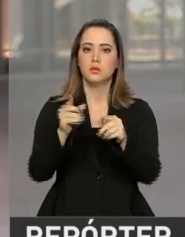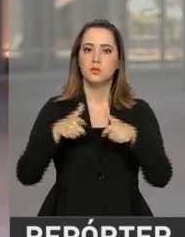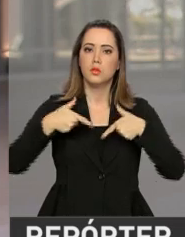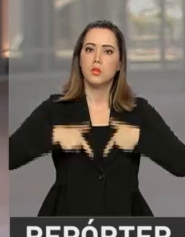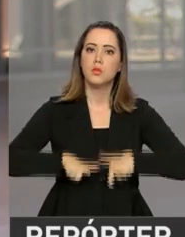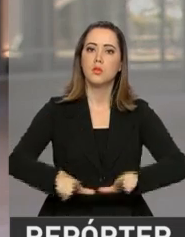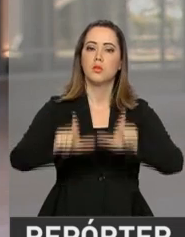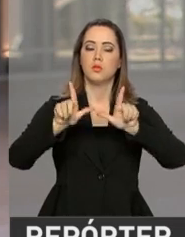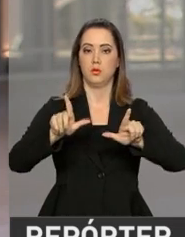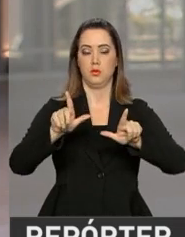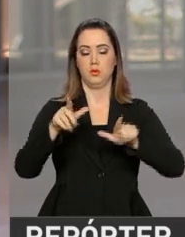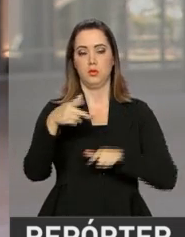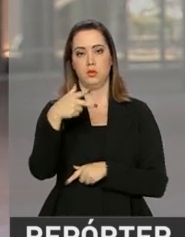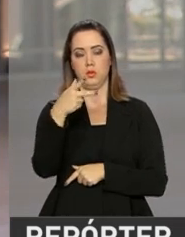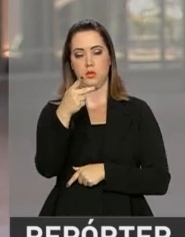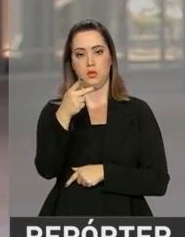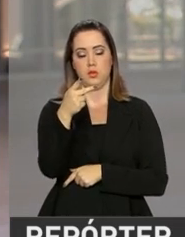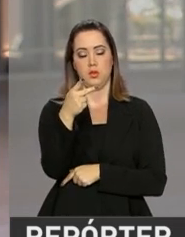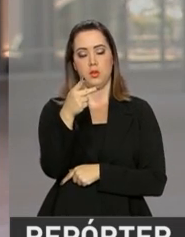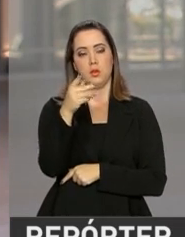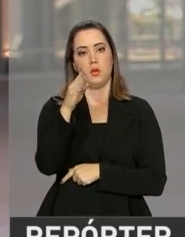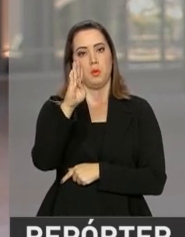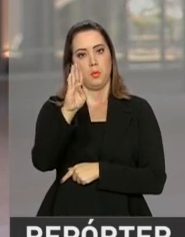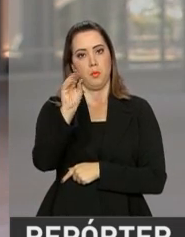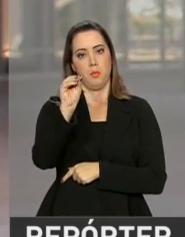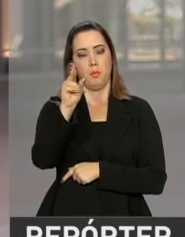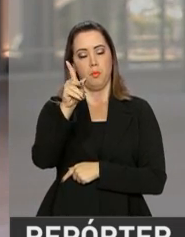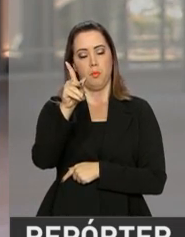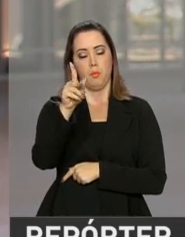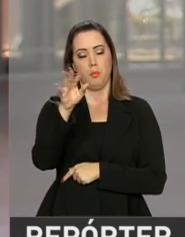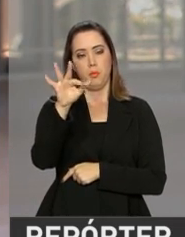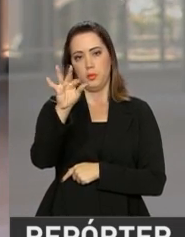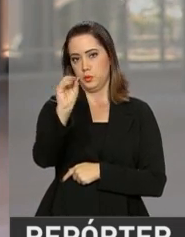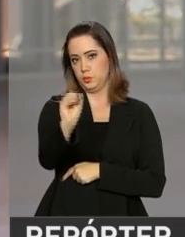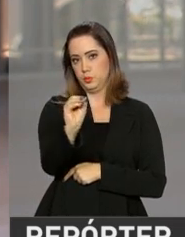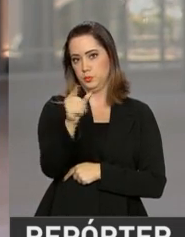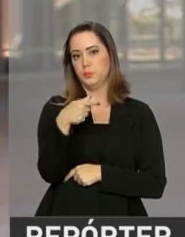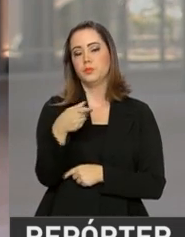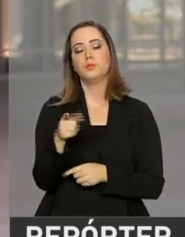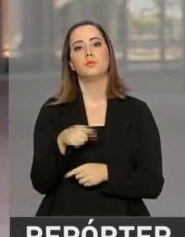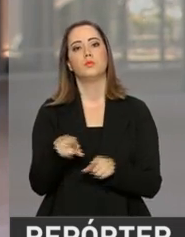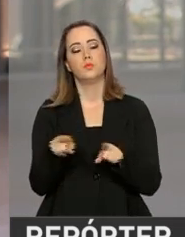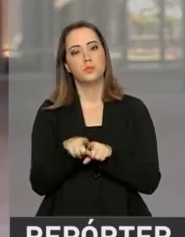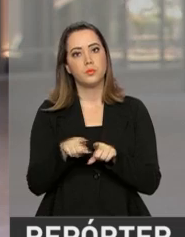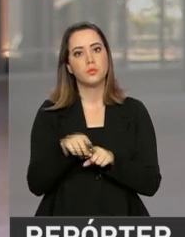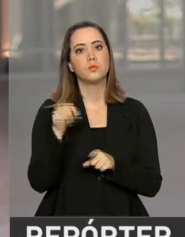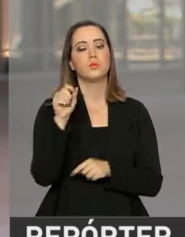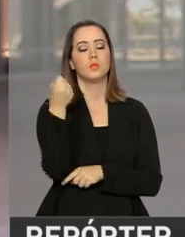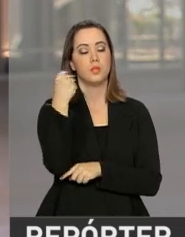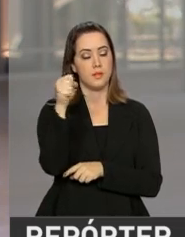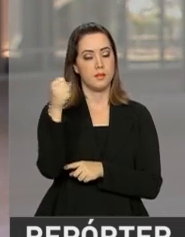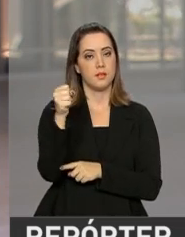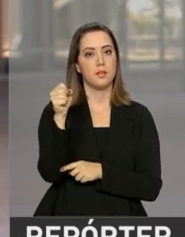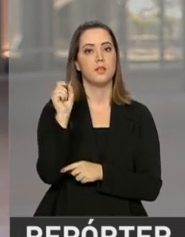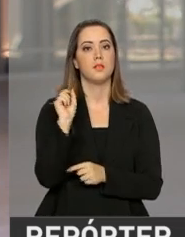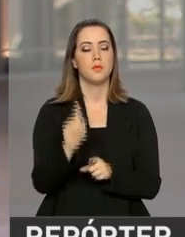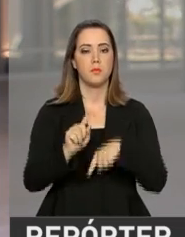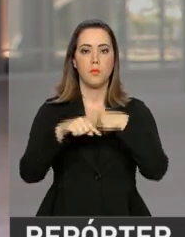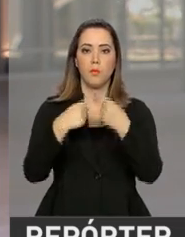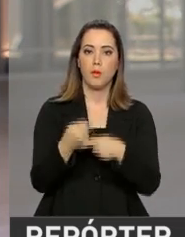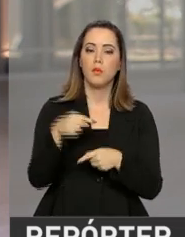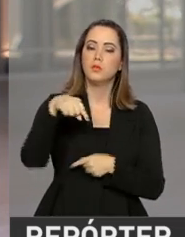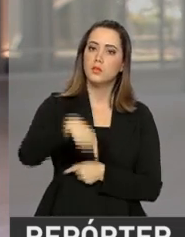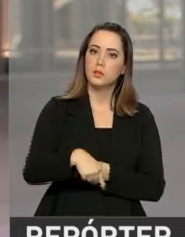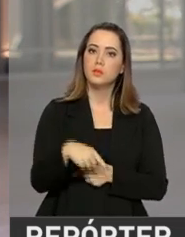Botos Pescadores, a cidade de Laguna, em Santa Catarina. Essa cerimônia também acontece aqui no Palácio do Planalto.